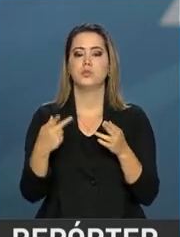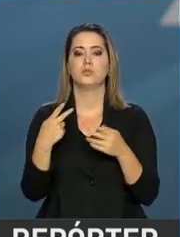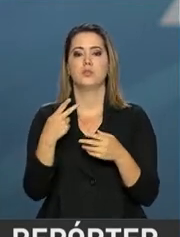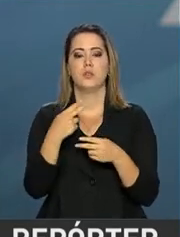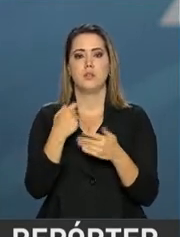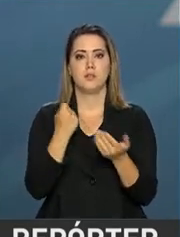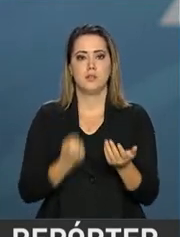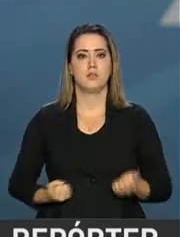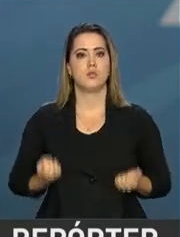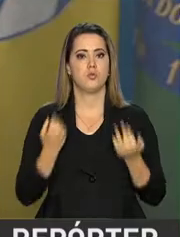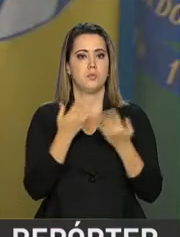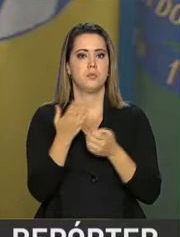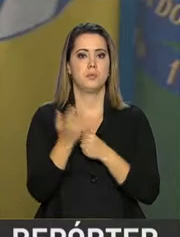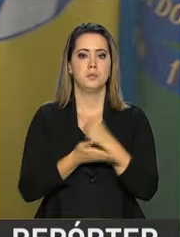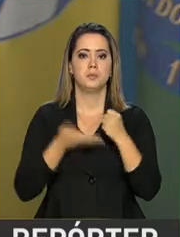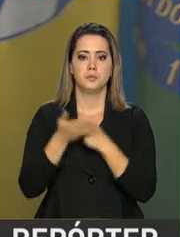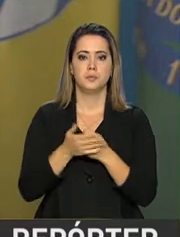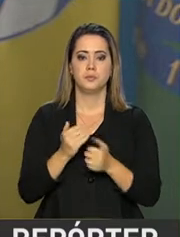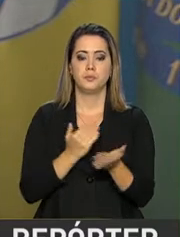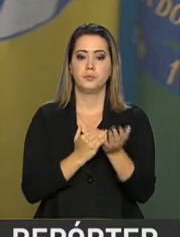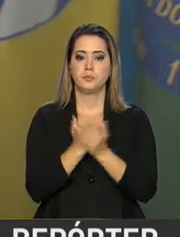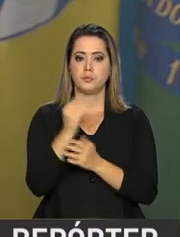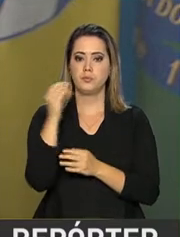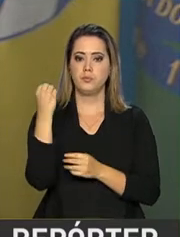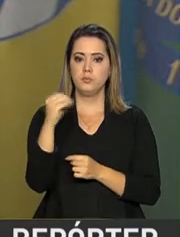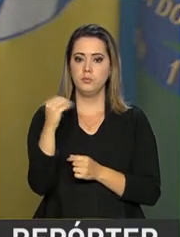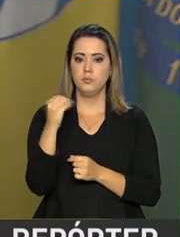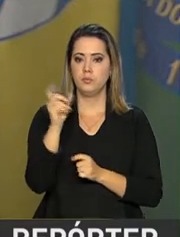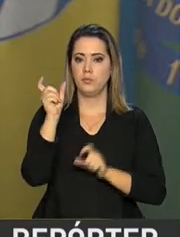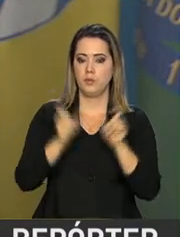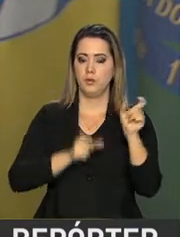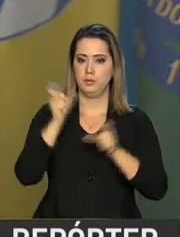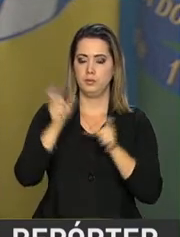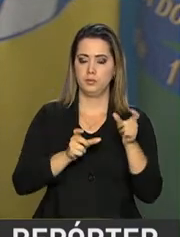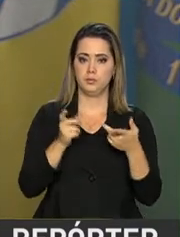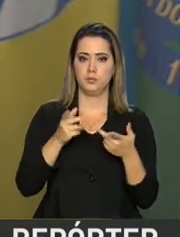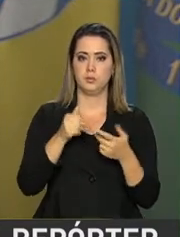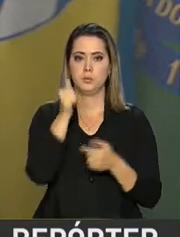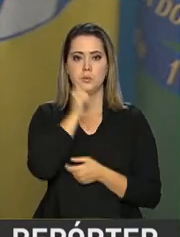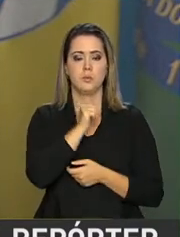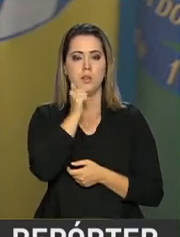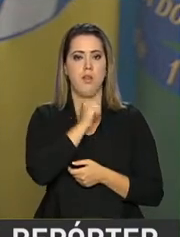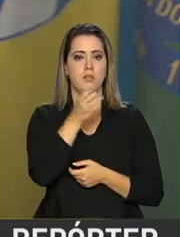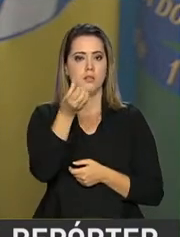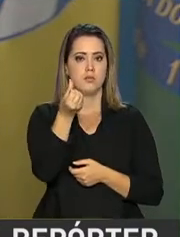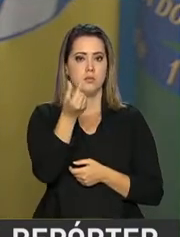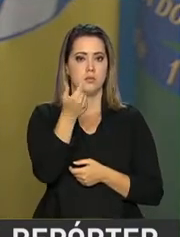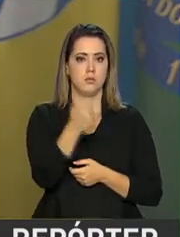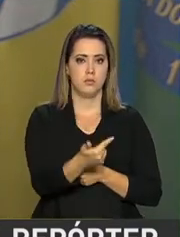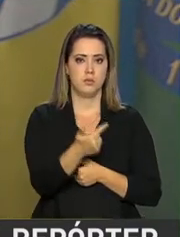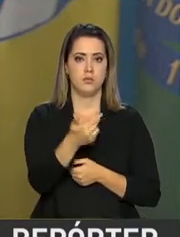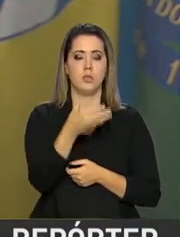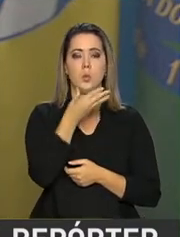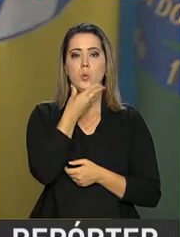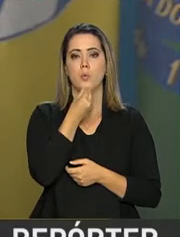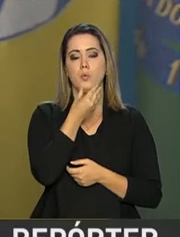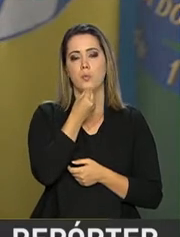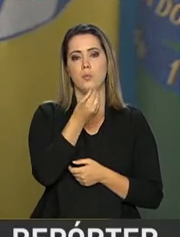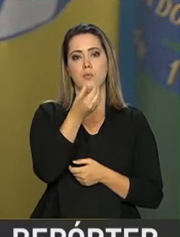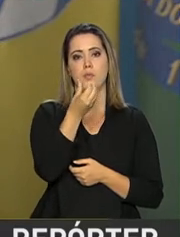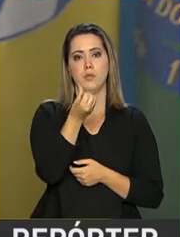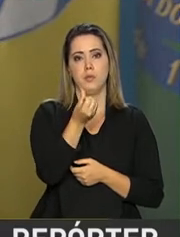mais básicas a partir de outubro aqueles e aquelas mulheres com 62 e o homem com